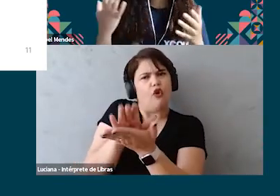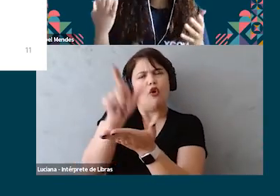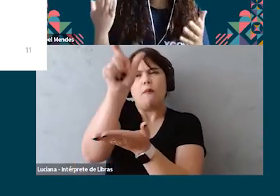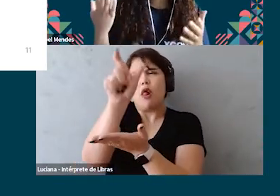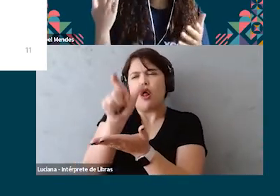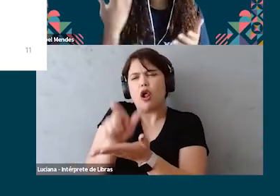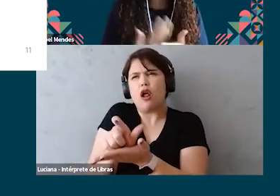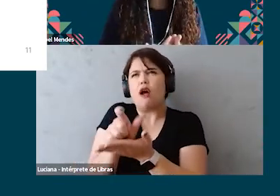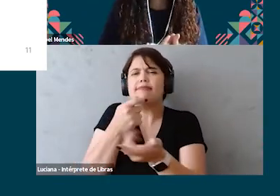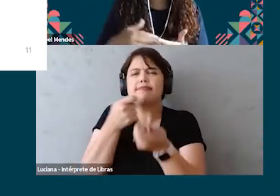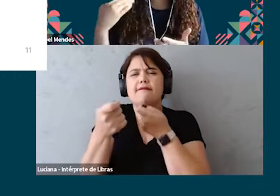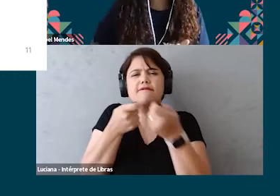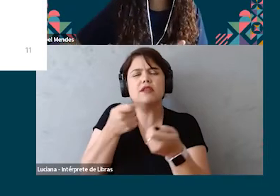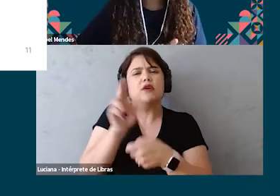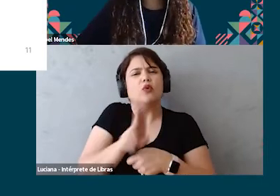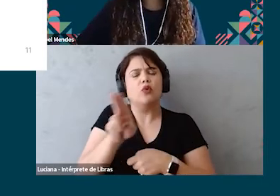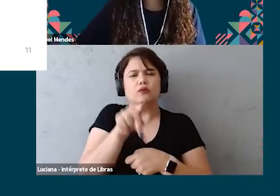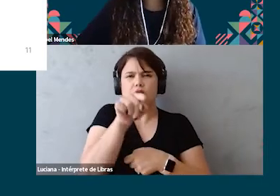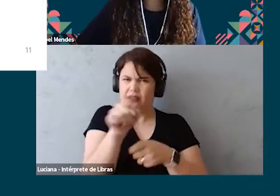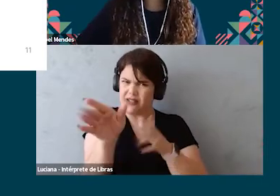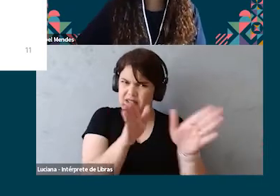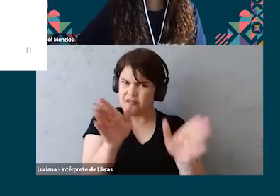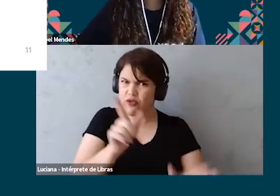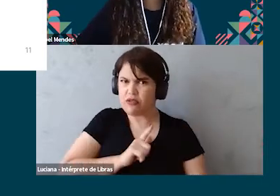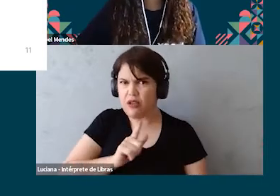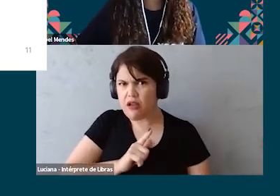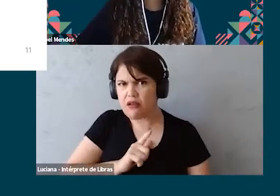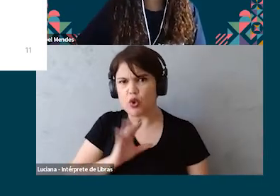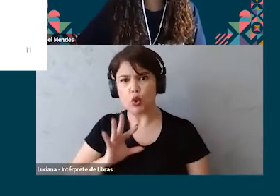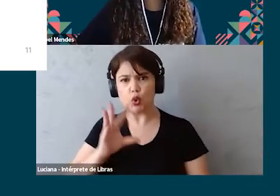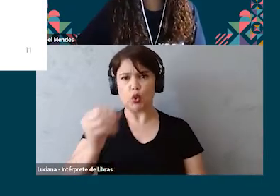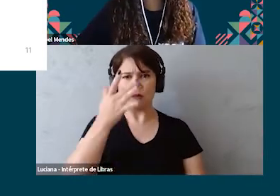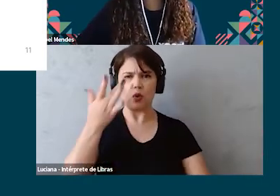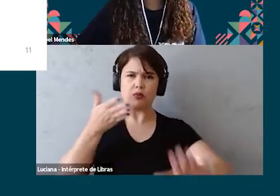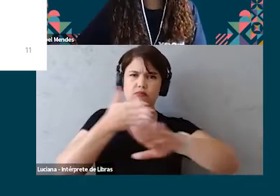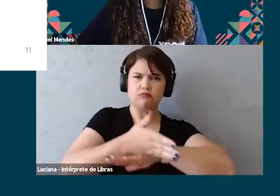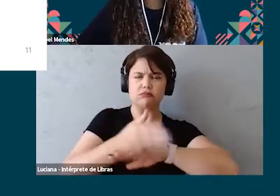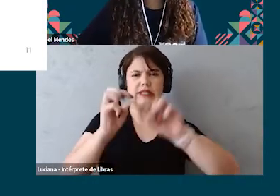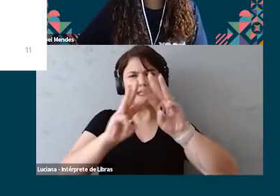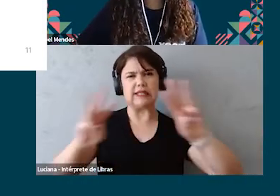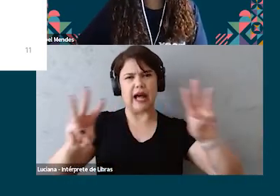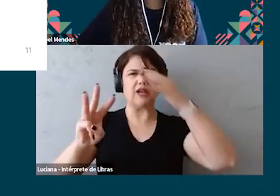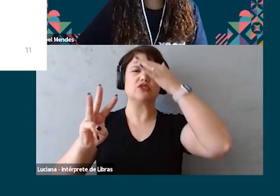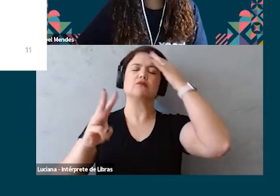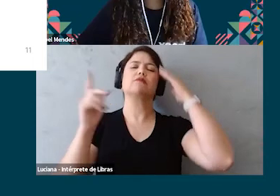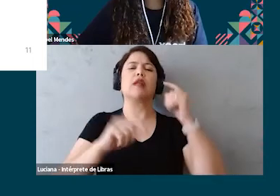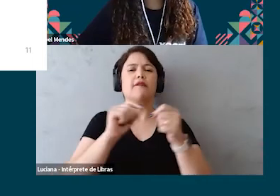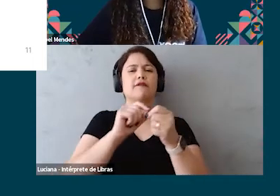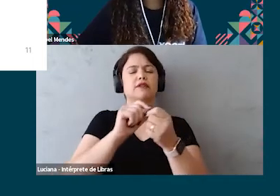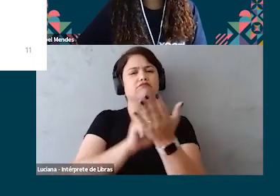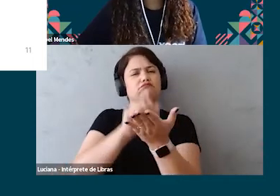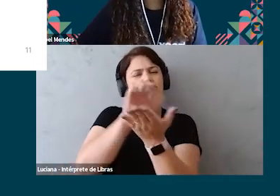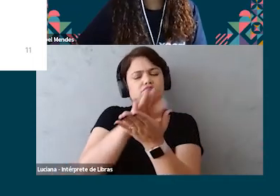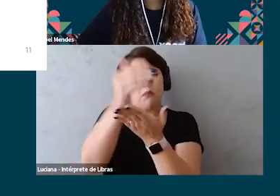os formulários que eu utilizo, as entrevistas que eu utilizo, elas estão acessíveis? Será que todas as pessoas conseguem entrar no meu site e fazer